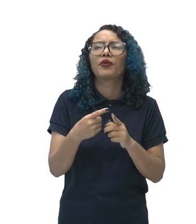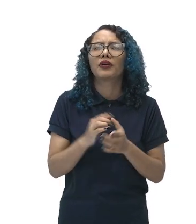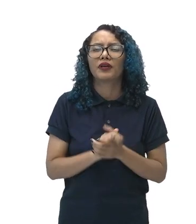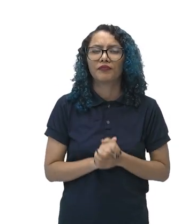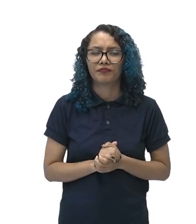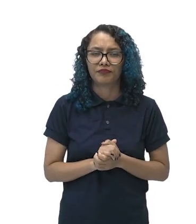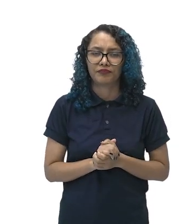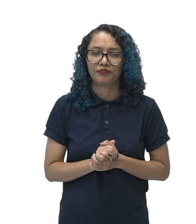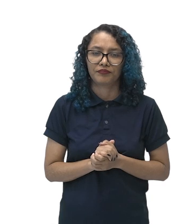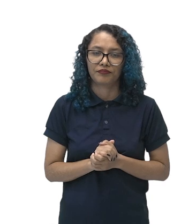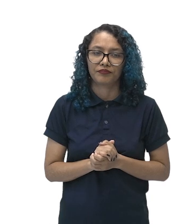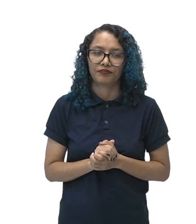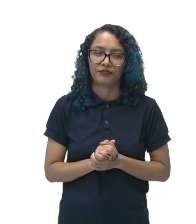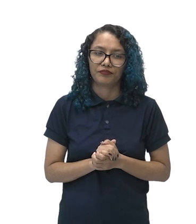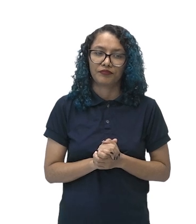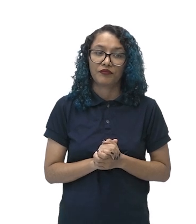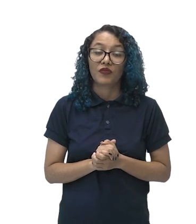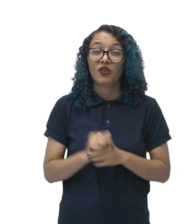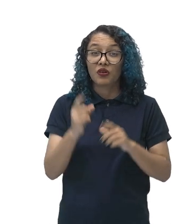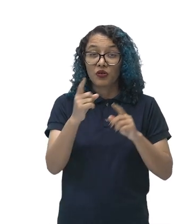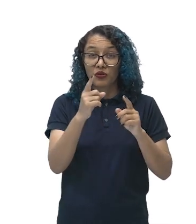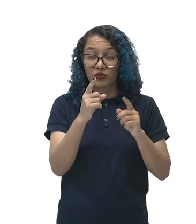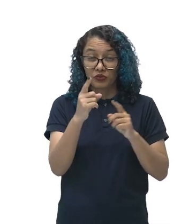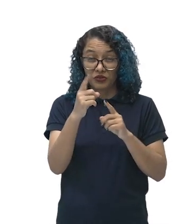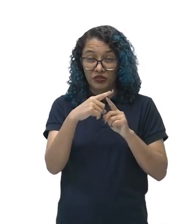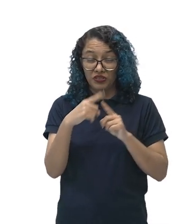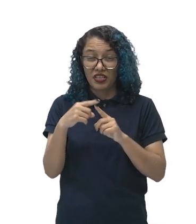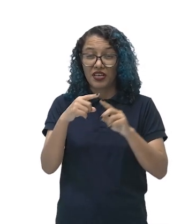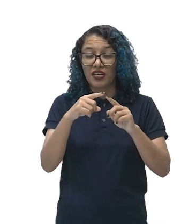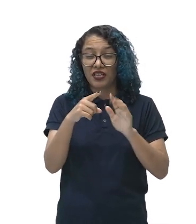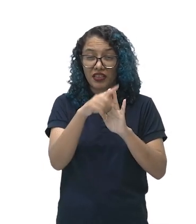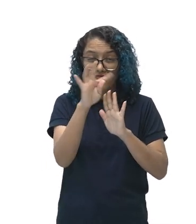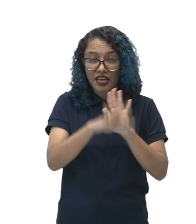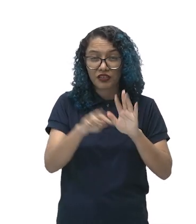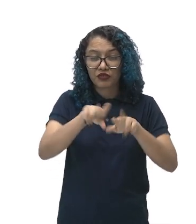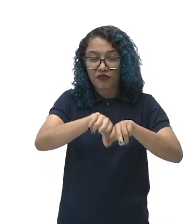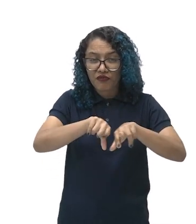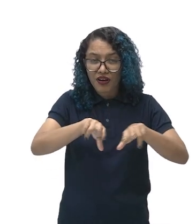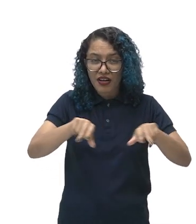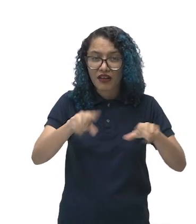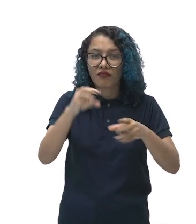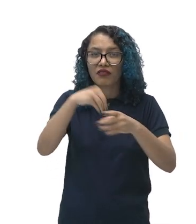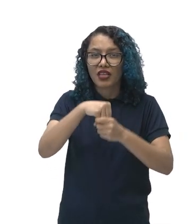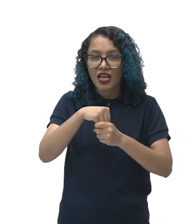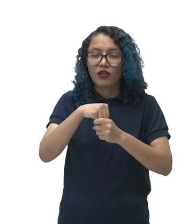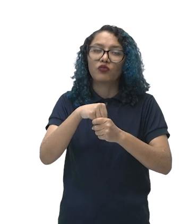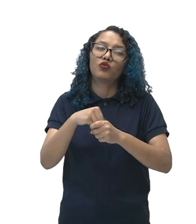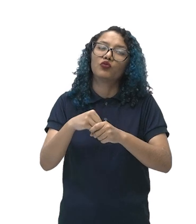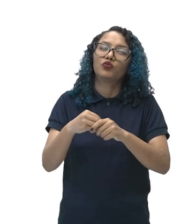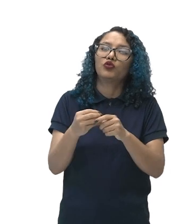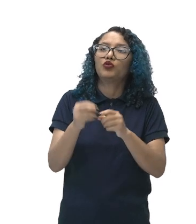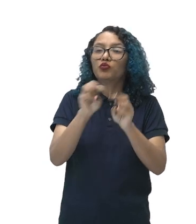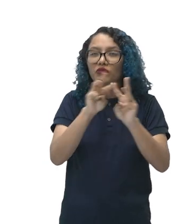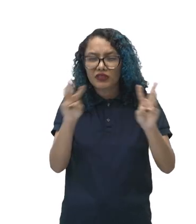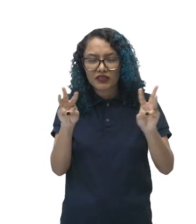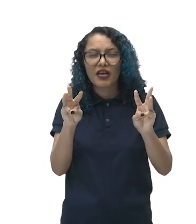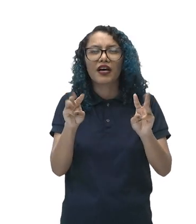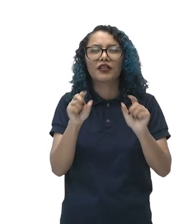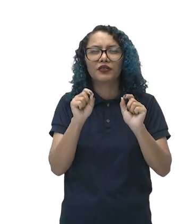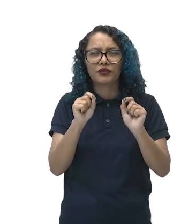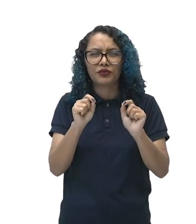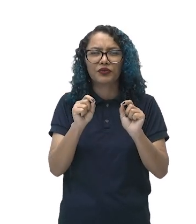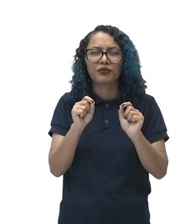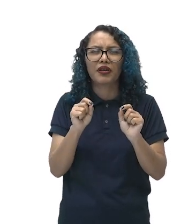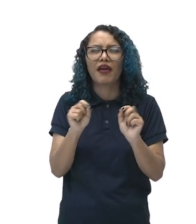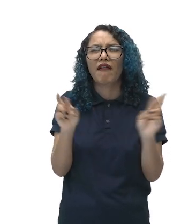Os diferentes textos que compõem um determinado veículo de comunicação, eles trabalham em conjunto, sim, fazendo